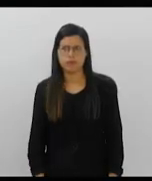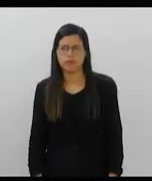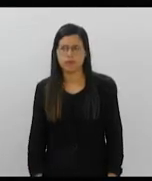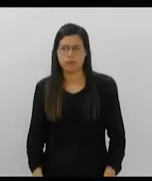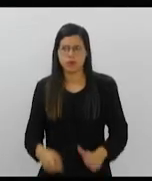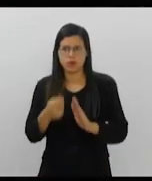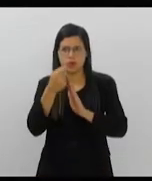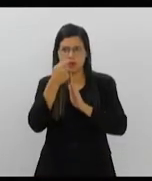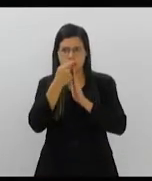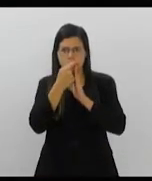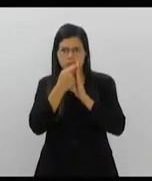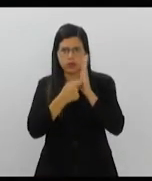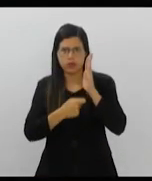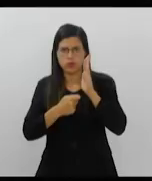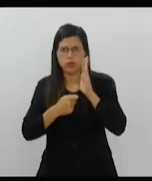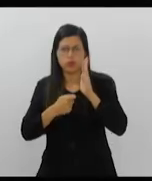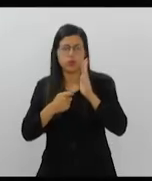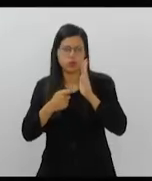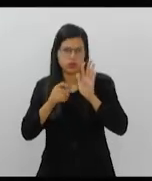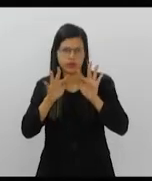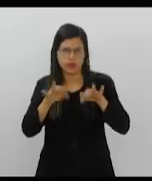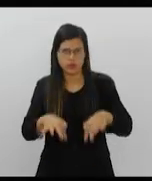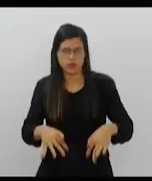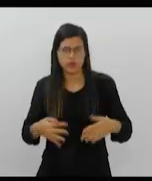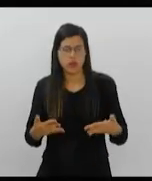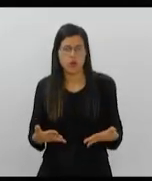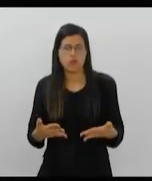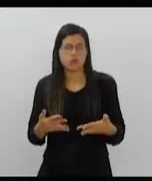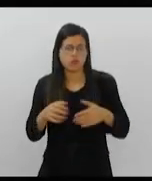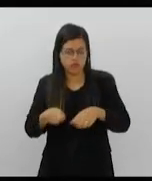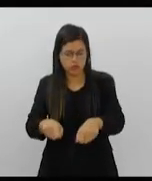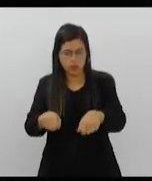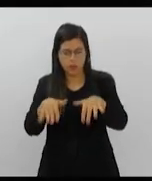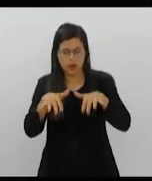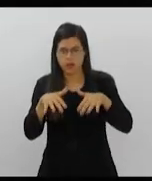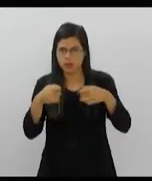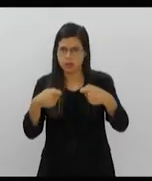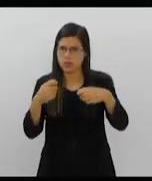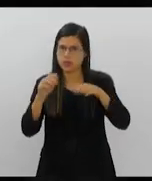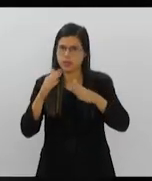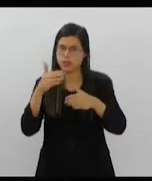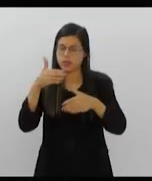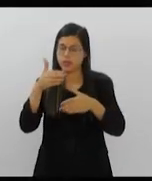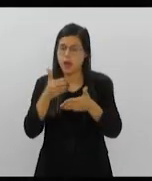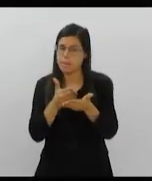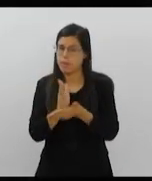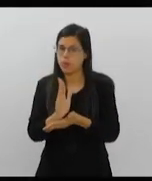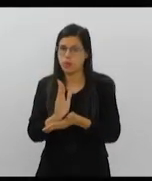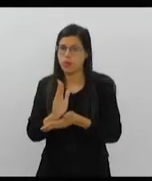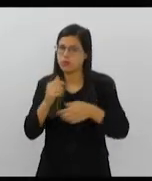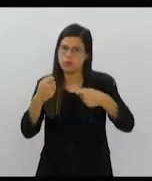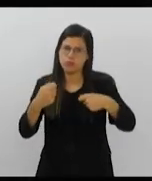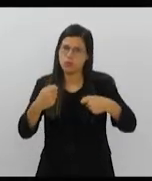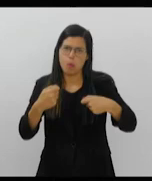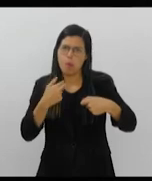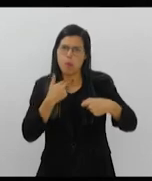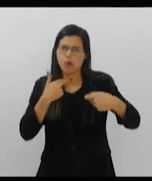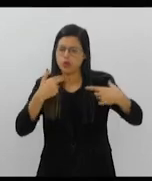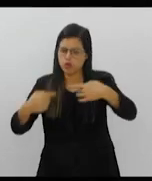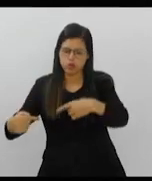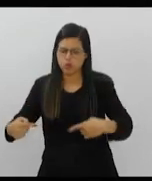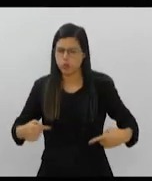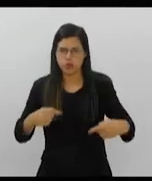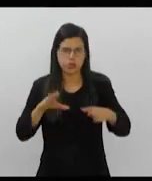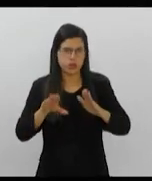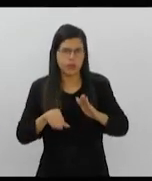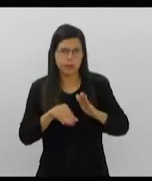redação final, o plenário tem que aprovar, mas não cabe mais discutir nem emendar. Aí